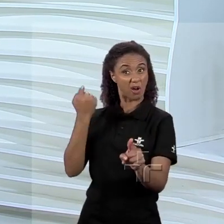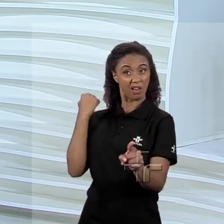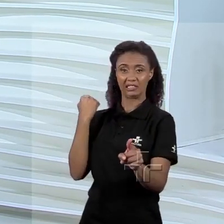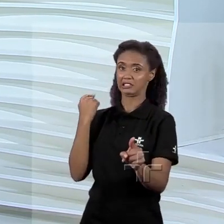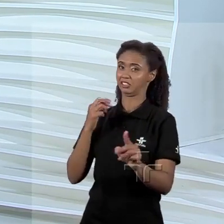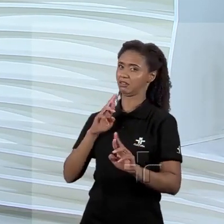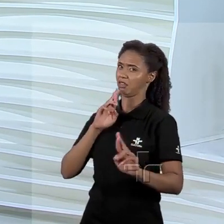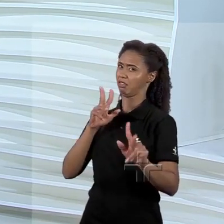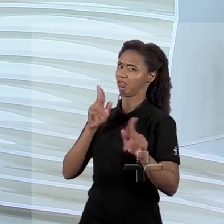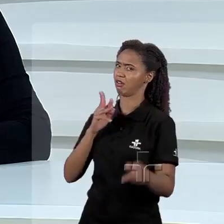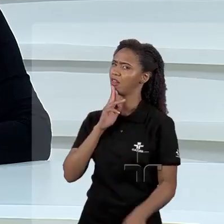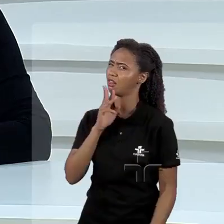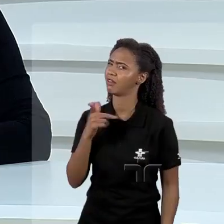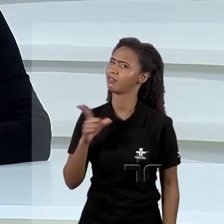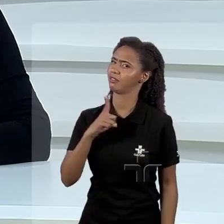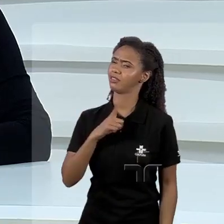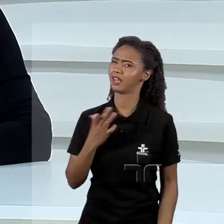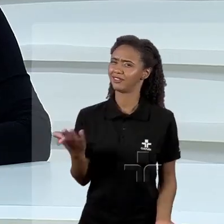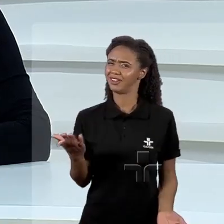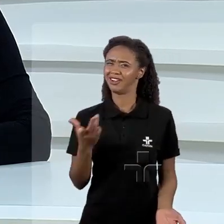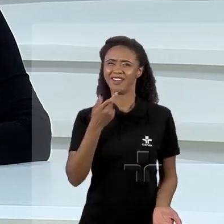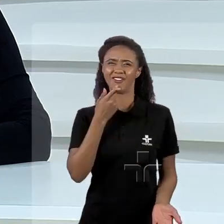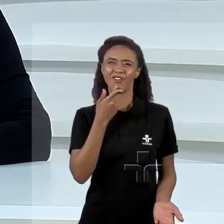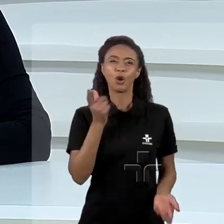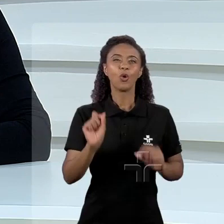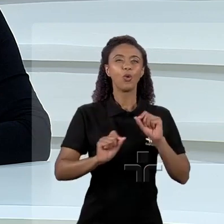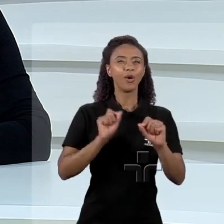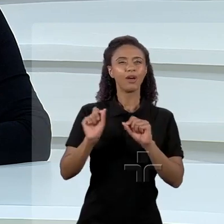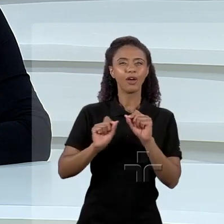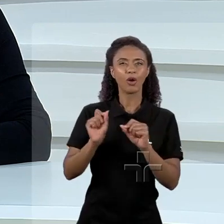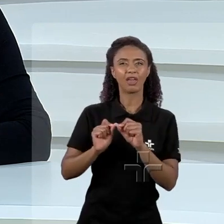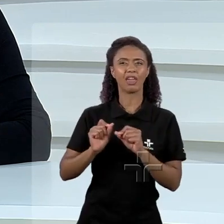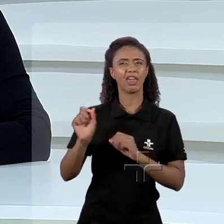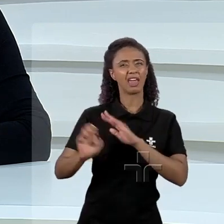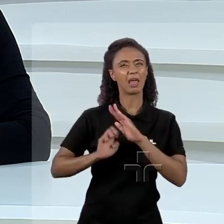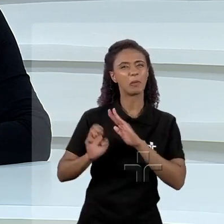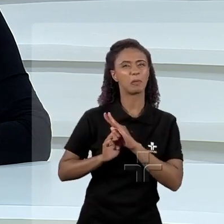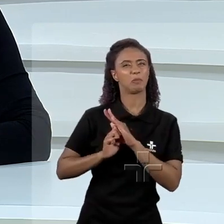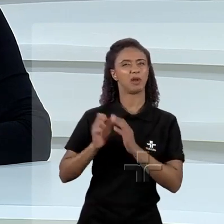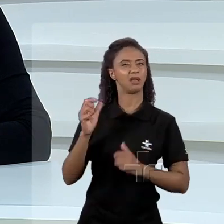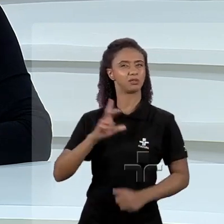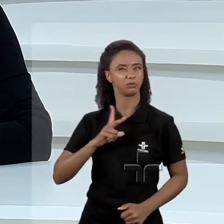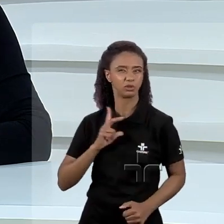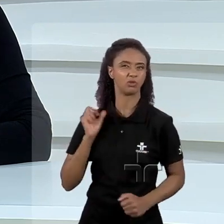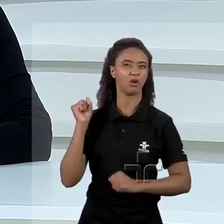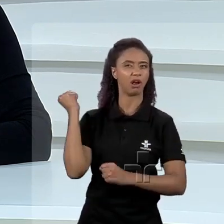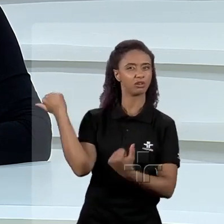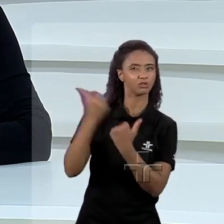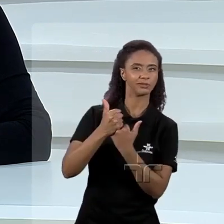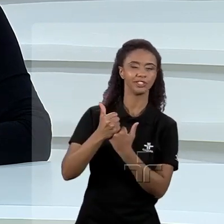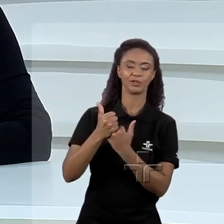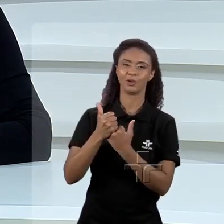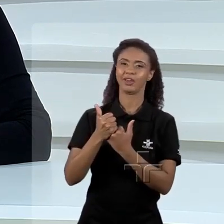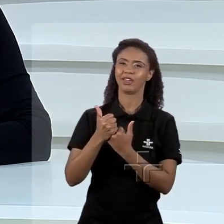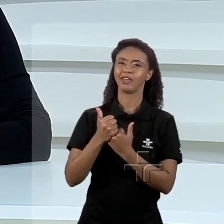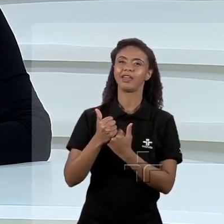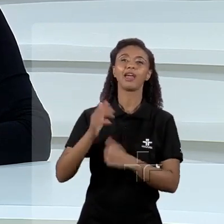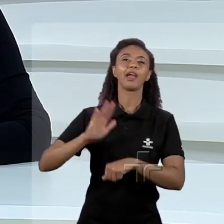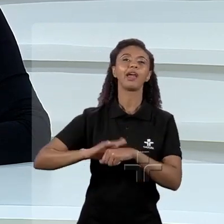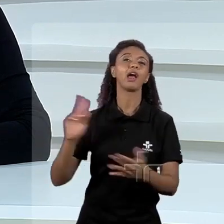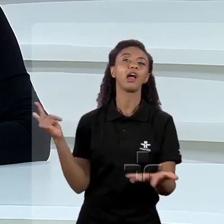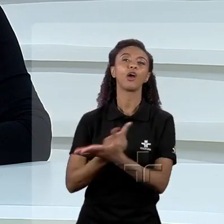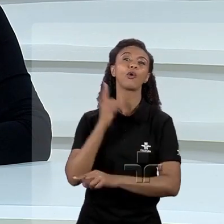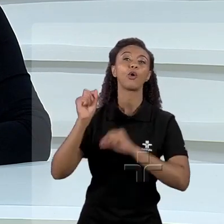A privatização também não é bem assim, tanto que as últimas declarações do candidato Jair Bolsonaro fizeram a Bolsa desabar,